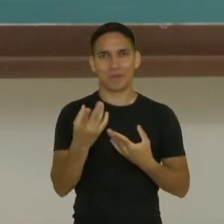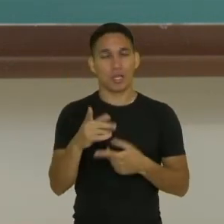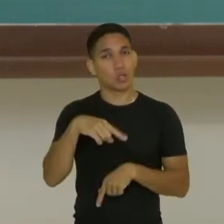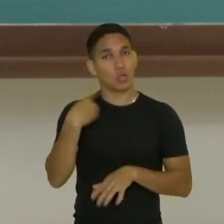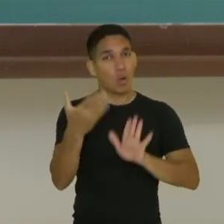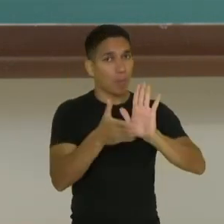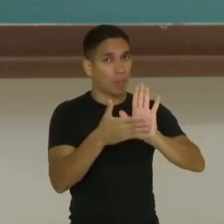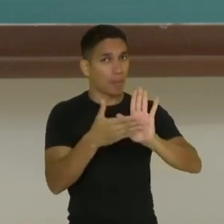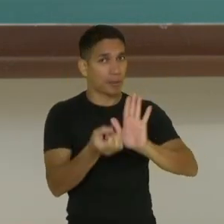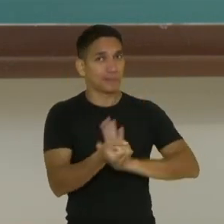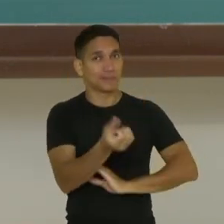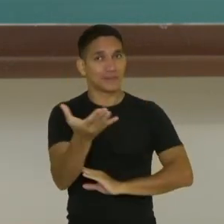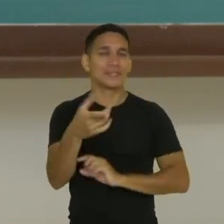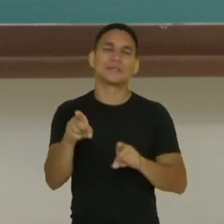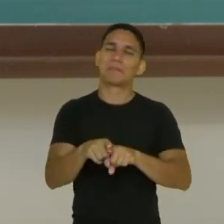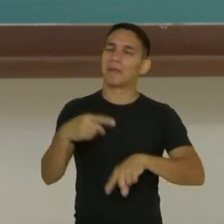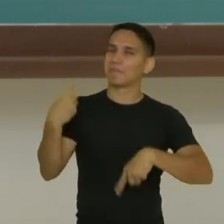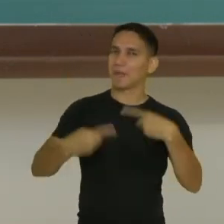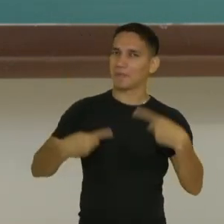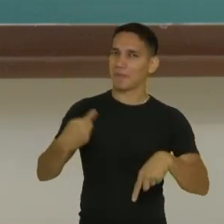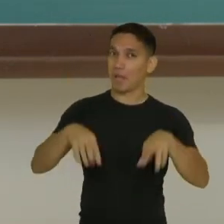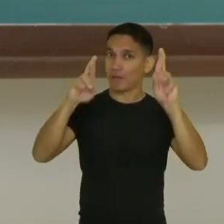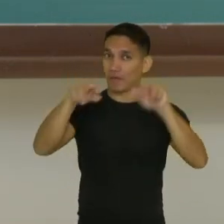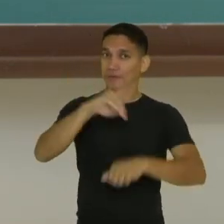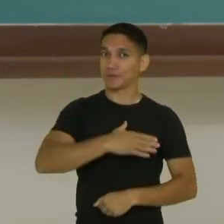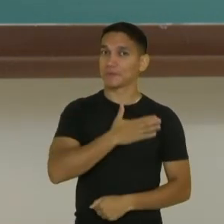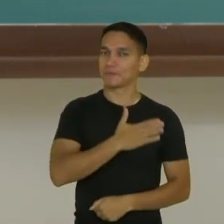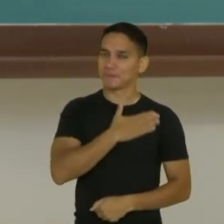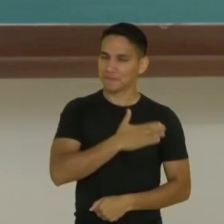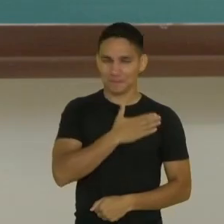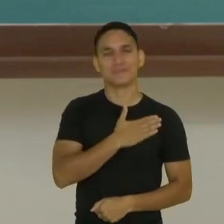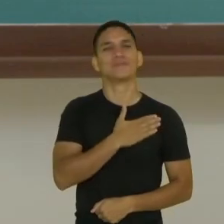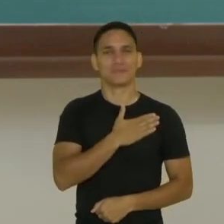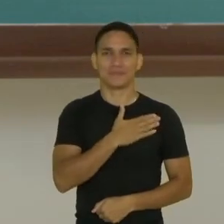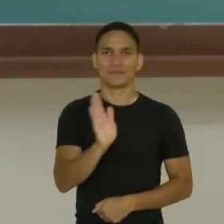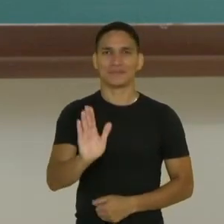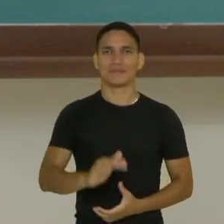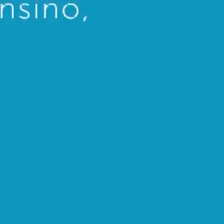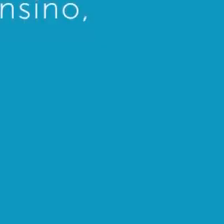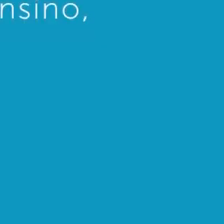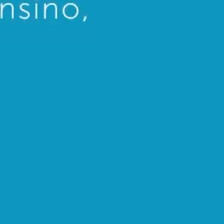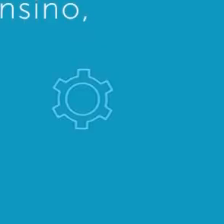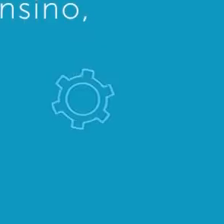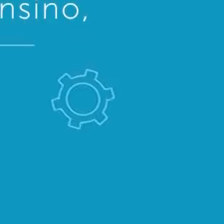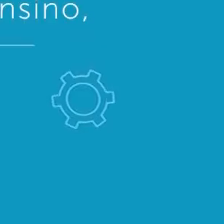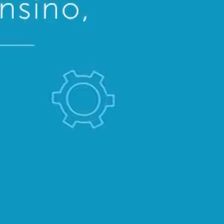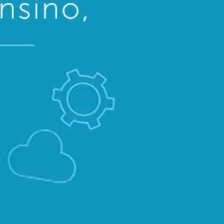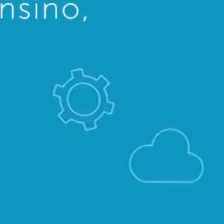proposta aí também de um debate. Espero que vocês tenham gostado e até breve.